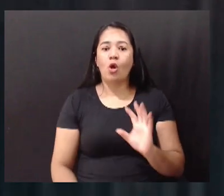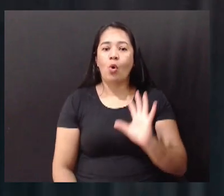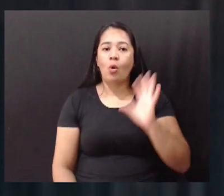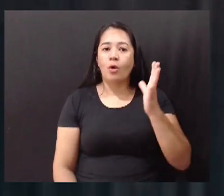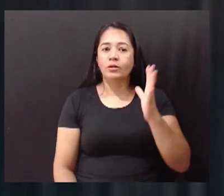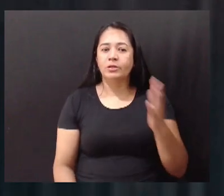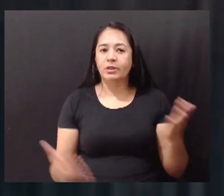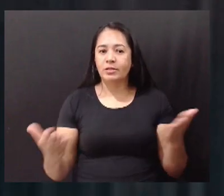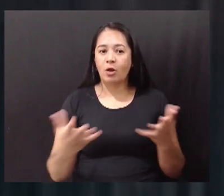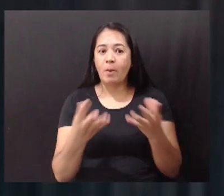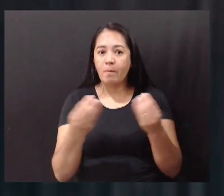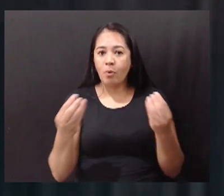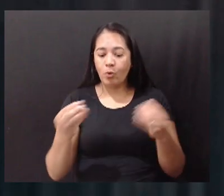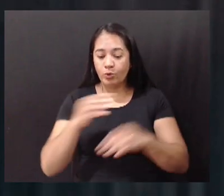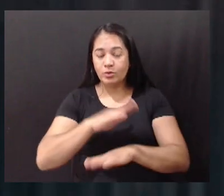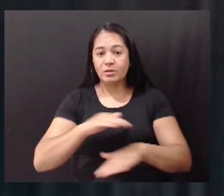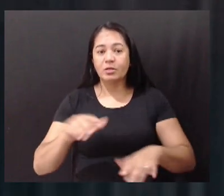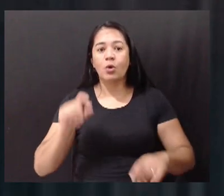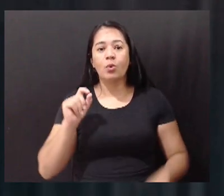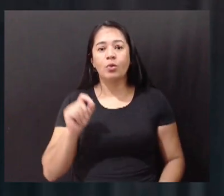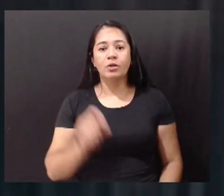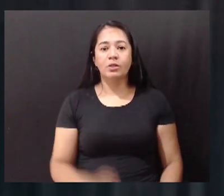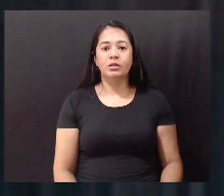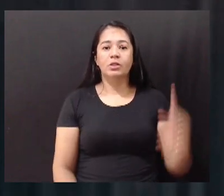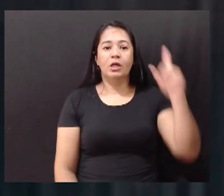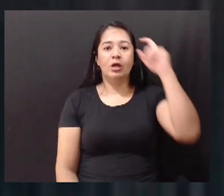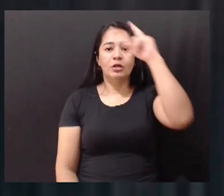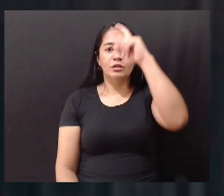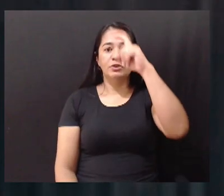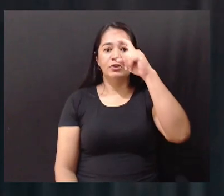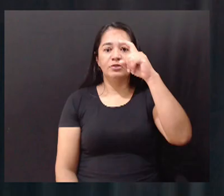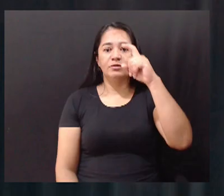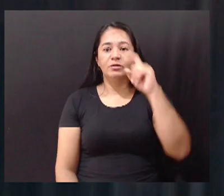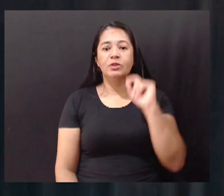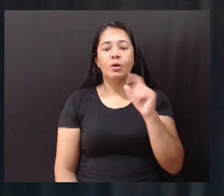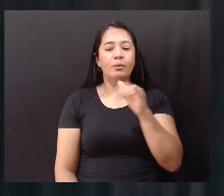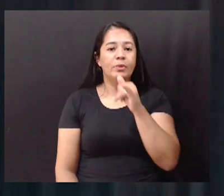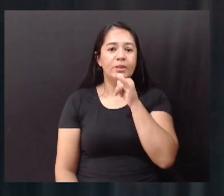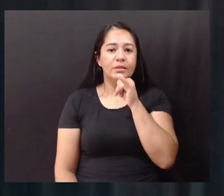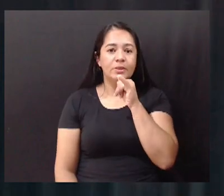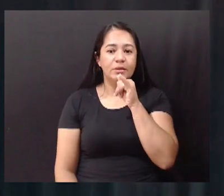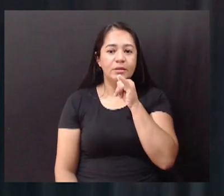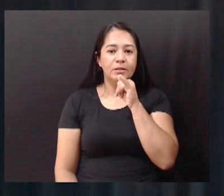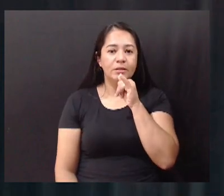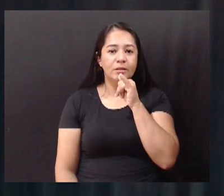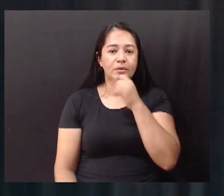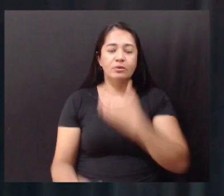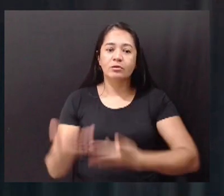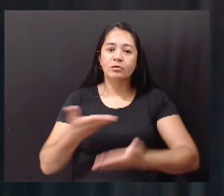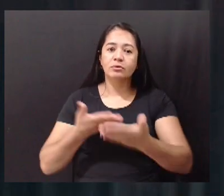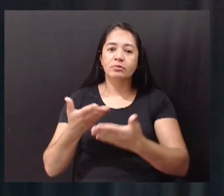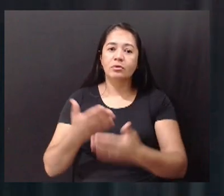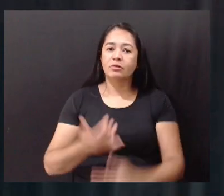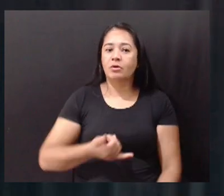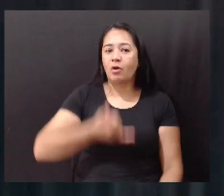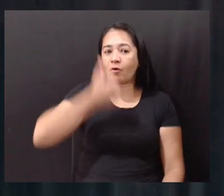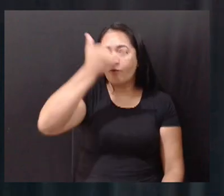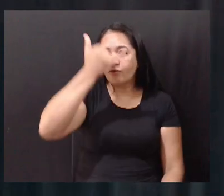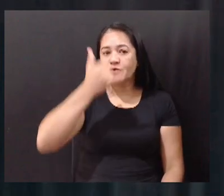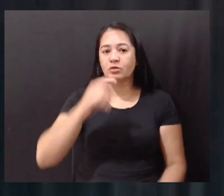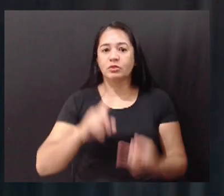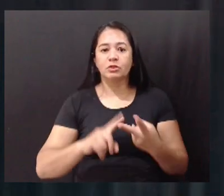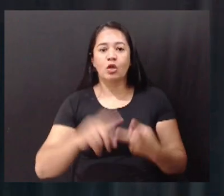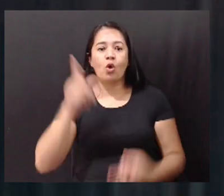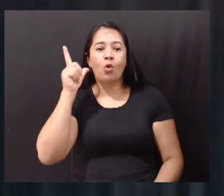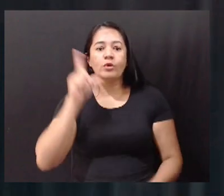nas crianças tem sido a dificuldade cada vez maior, por exemplo, de lidar com frustrações, de conseguir